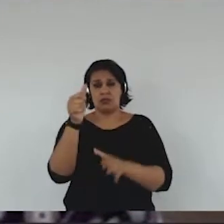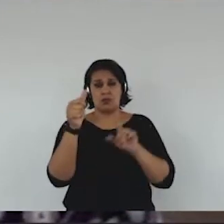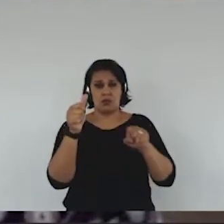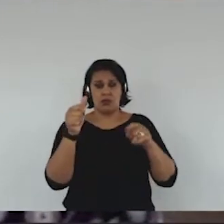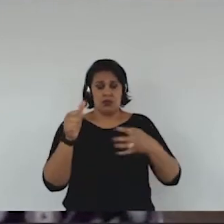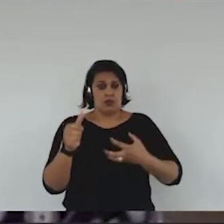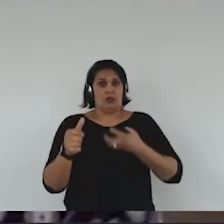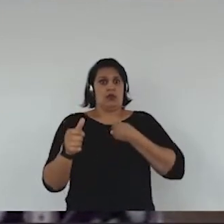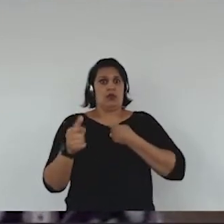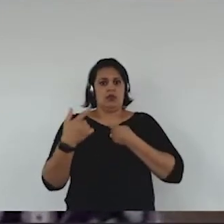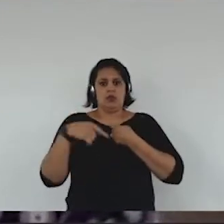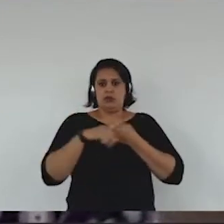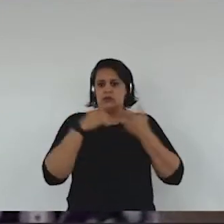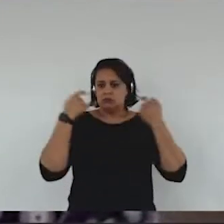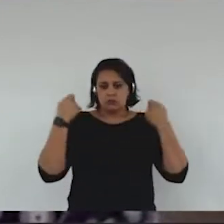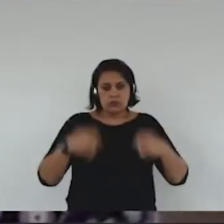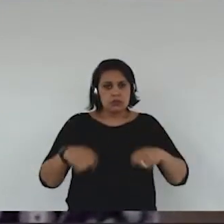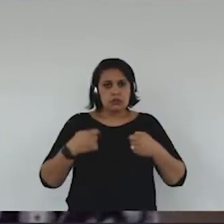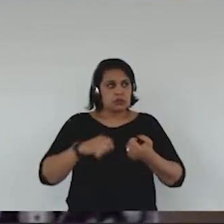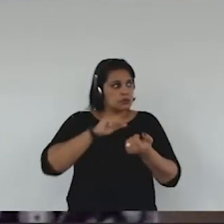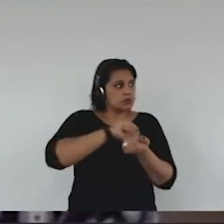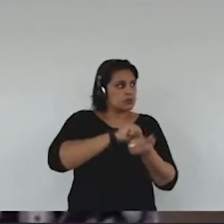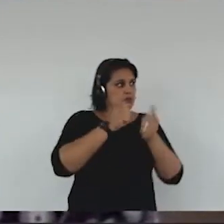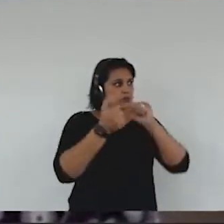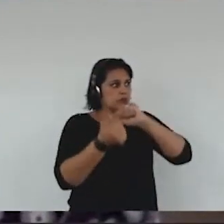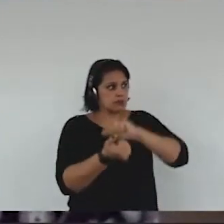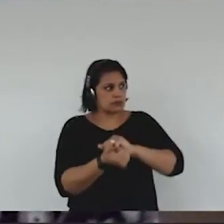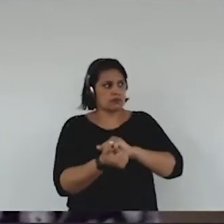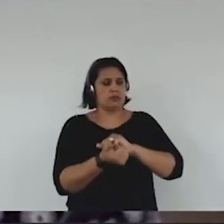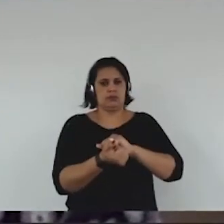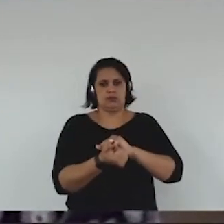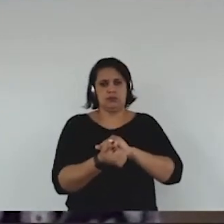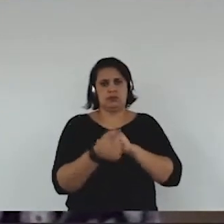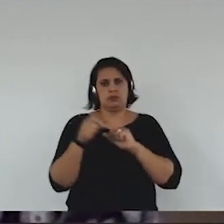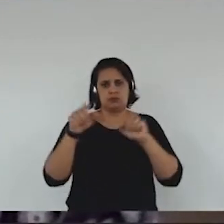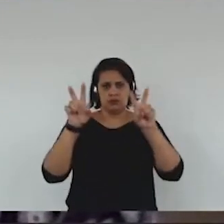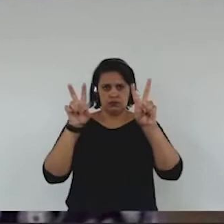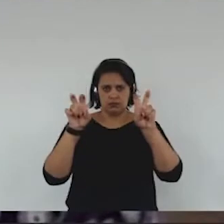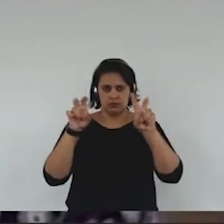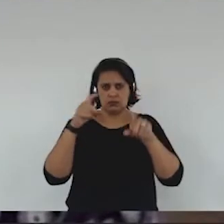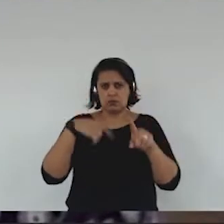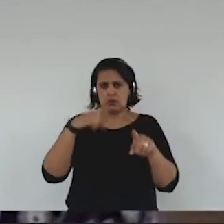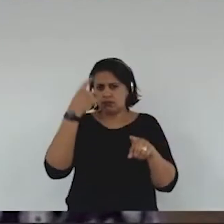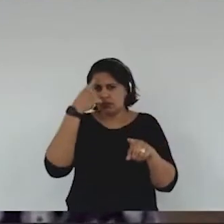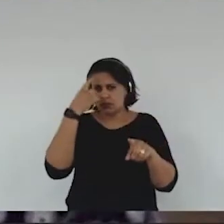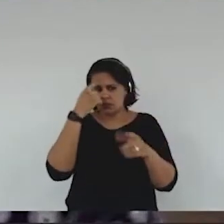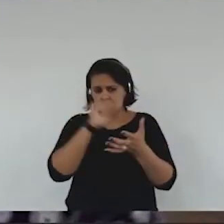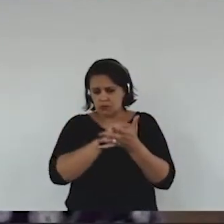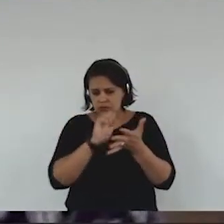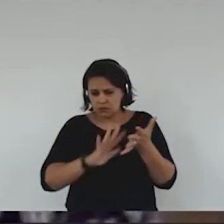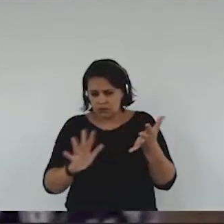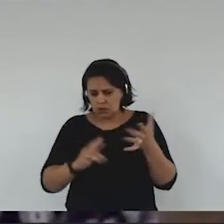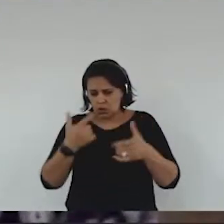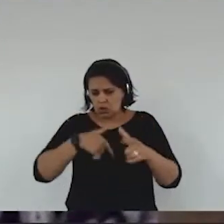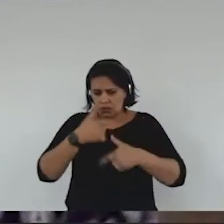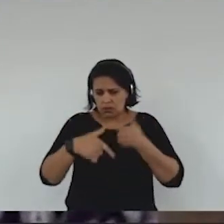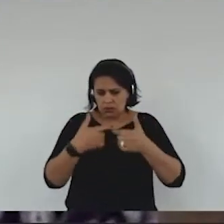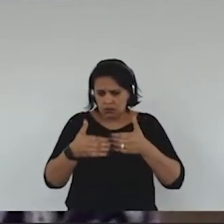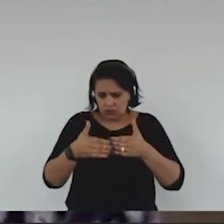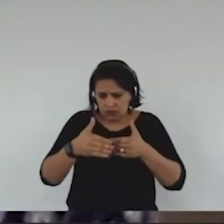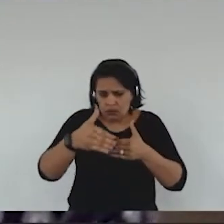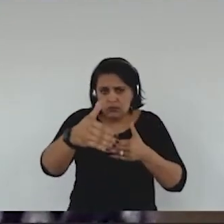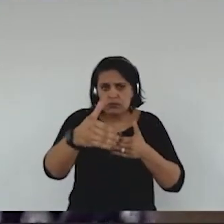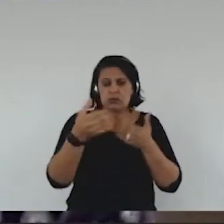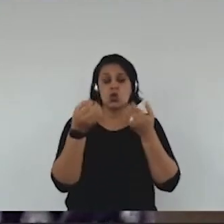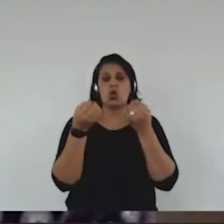uma necessidade de, pelo menos por alguns dias, de repensar a própria atividade dos dias seguintes.